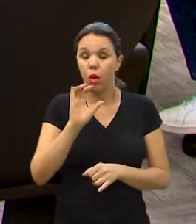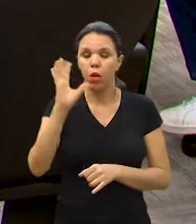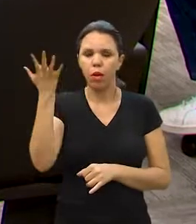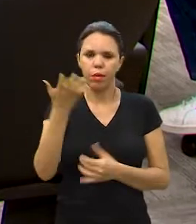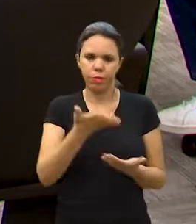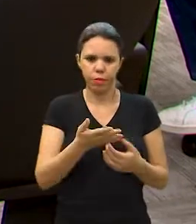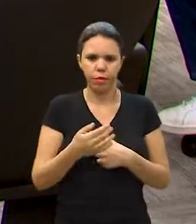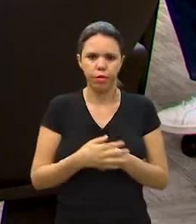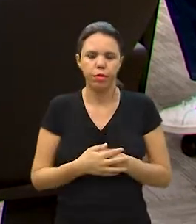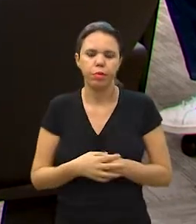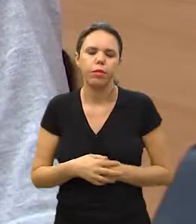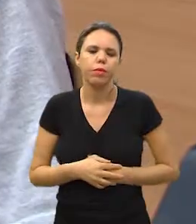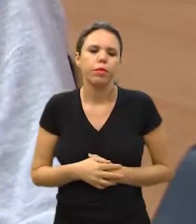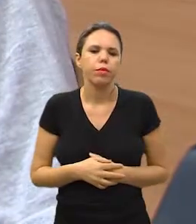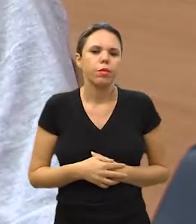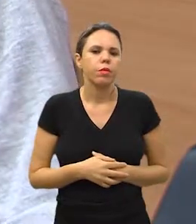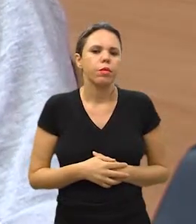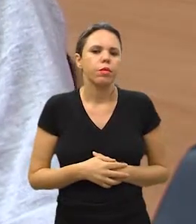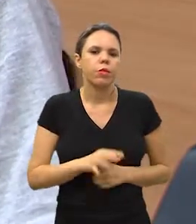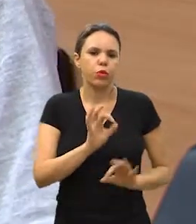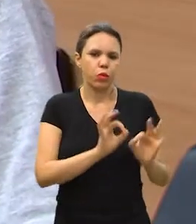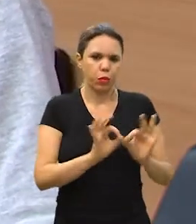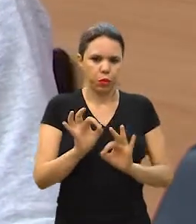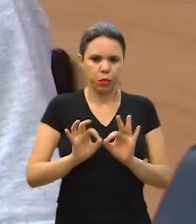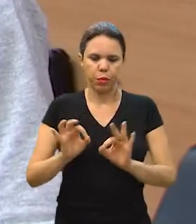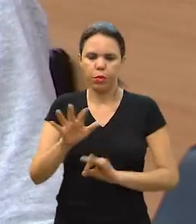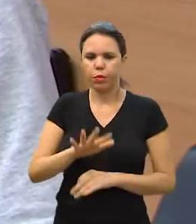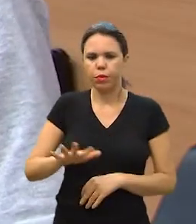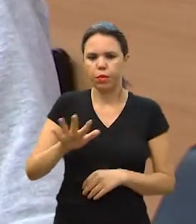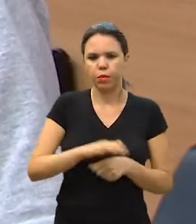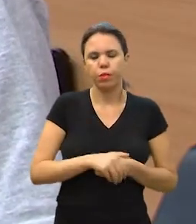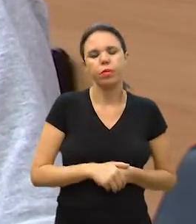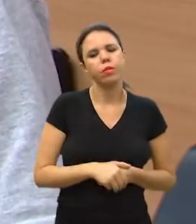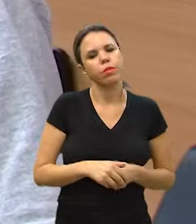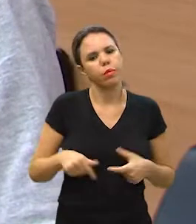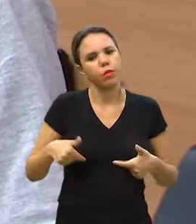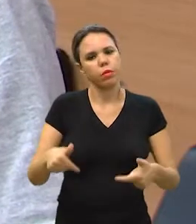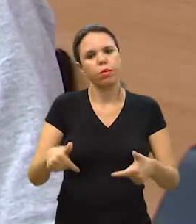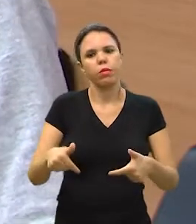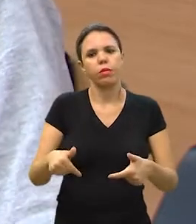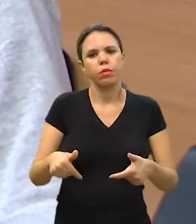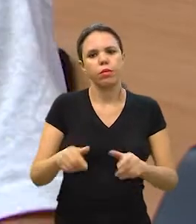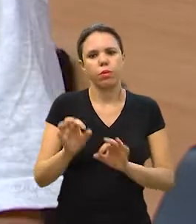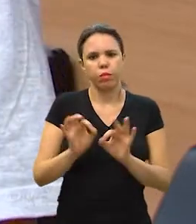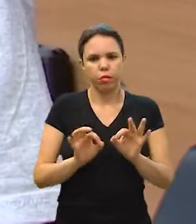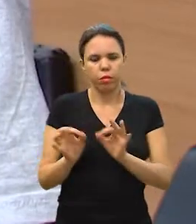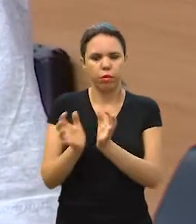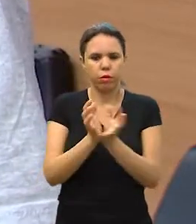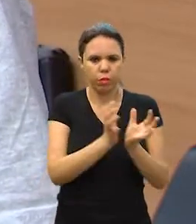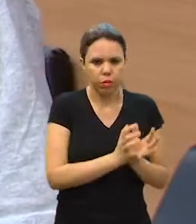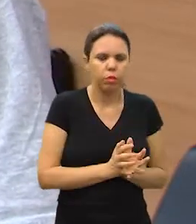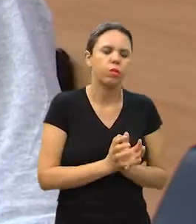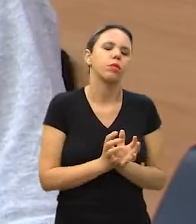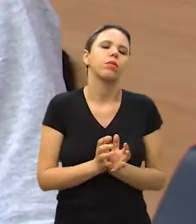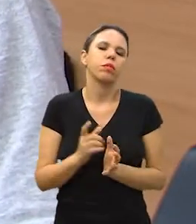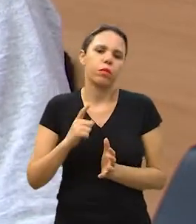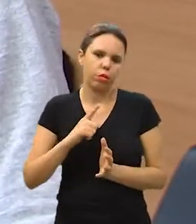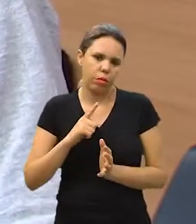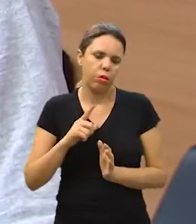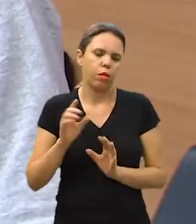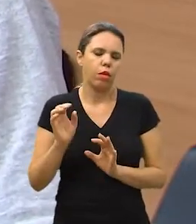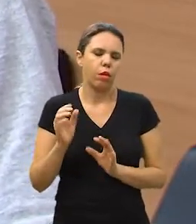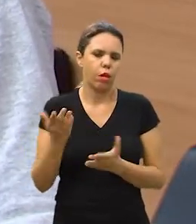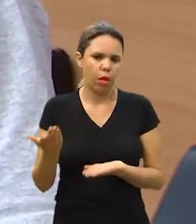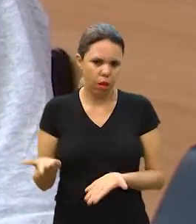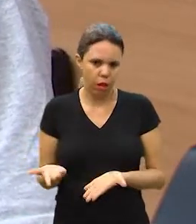de urgente assim aconteça. É uma organização que atua de forma organizada, então